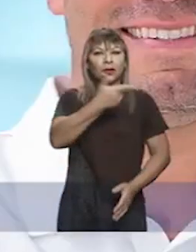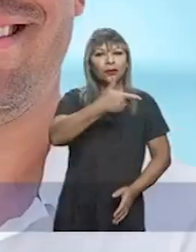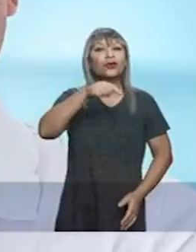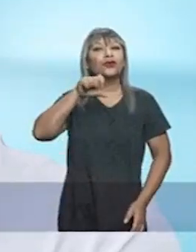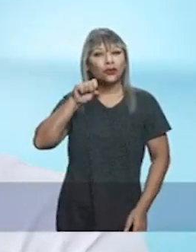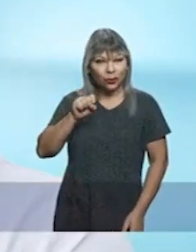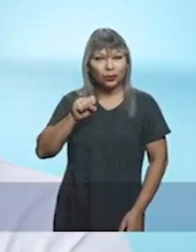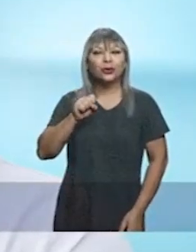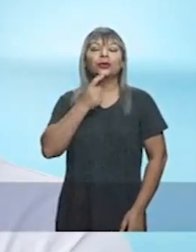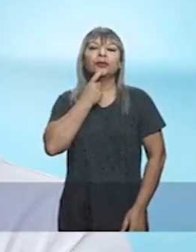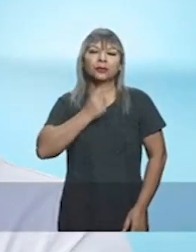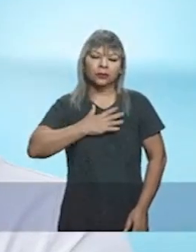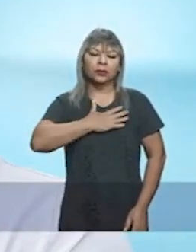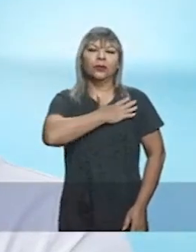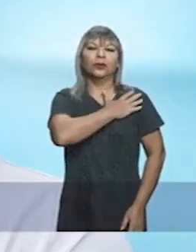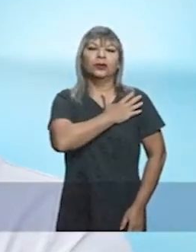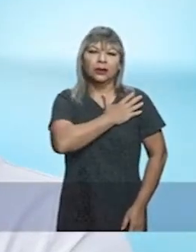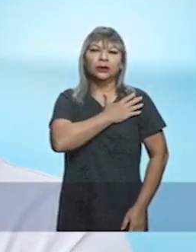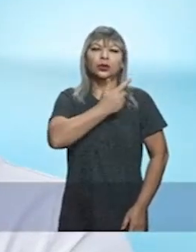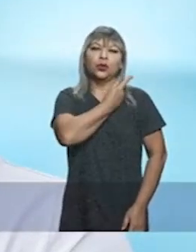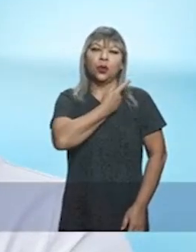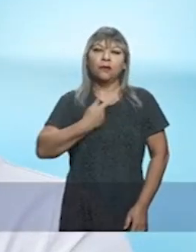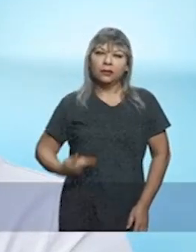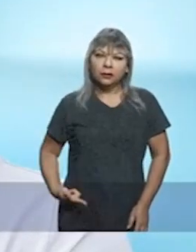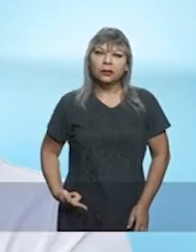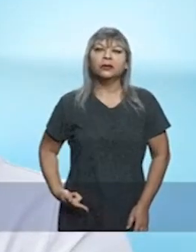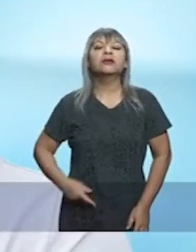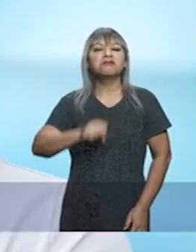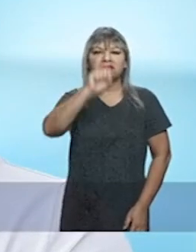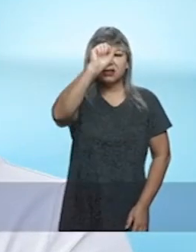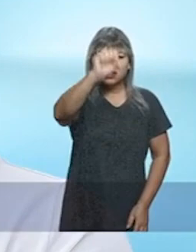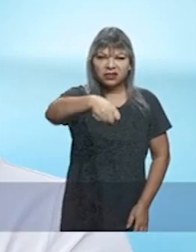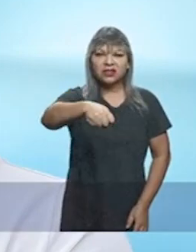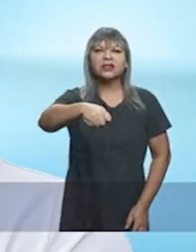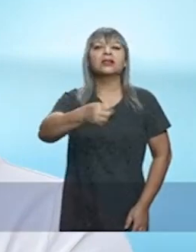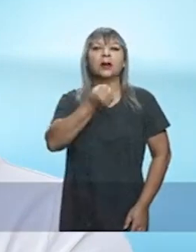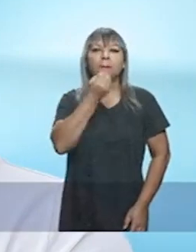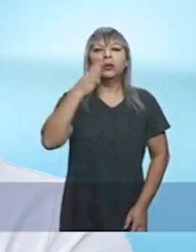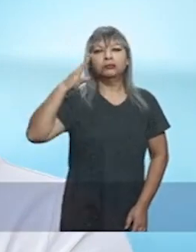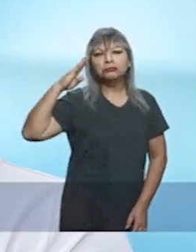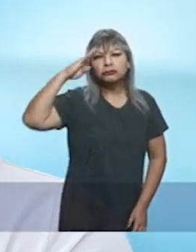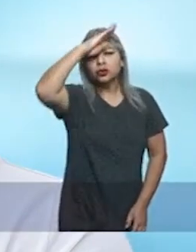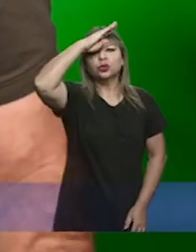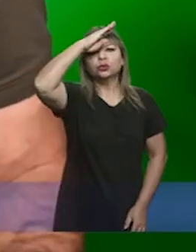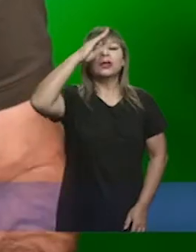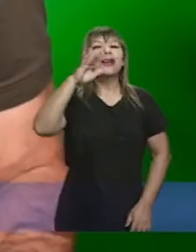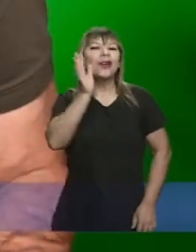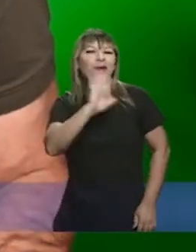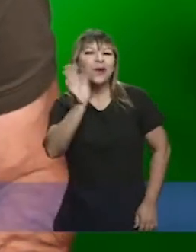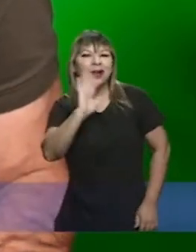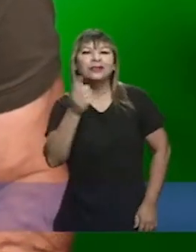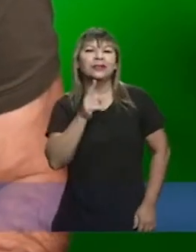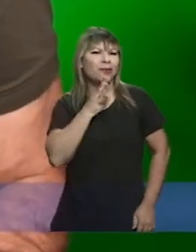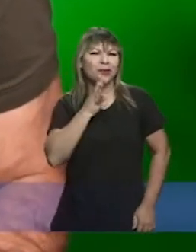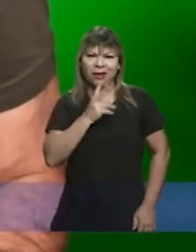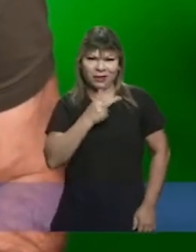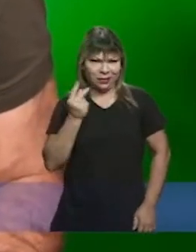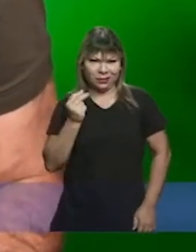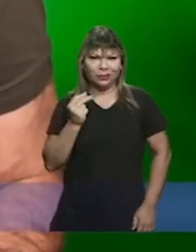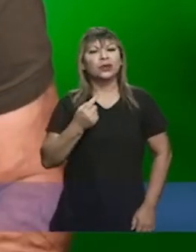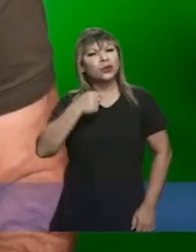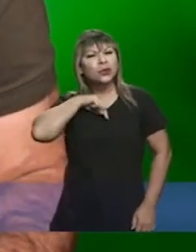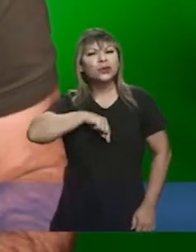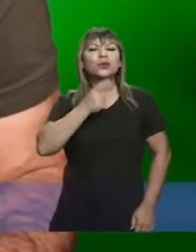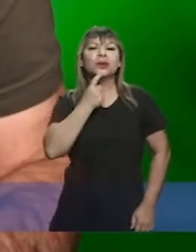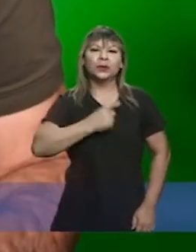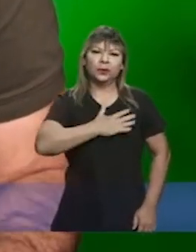Agora é 28. Capitão Contar, governador. Esse sim é Bolsonaro. Olá, pessoal. Para quem não me